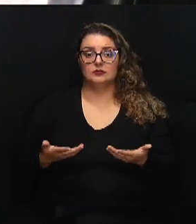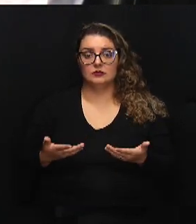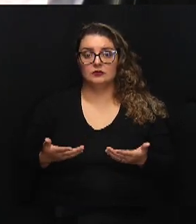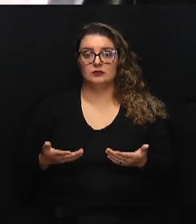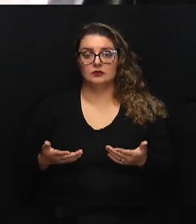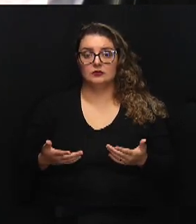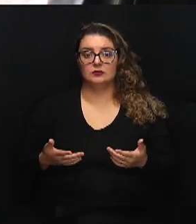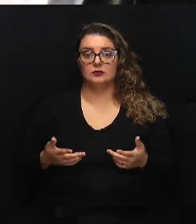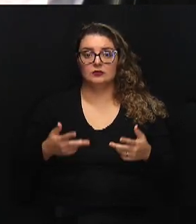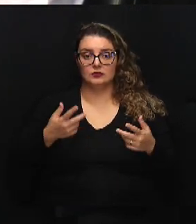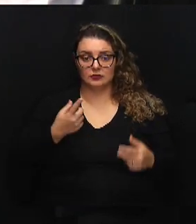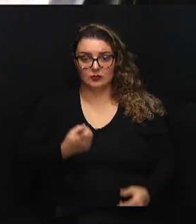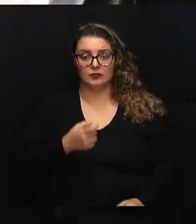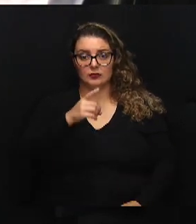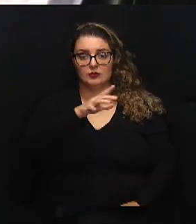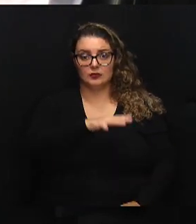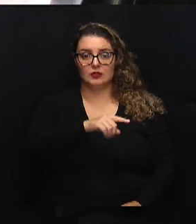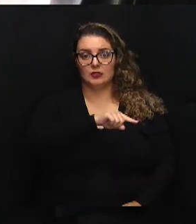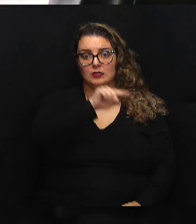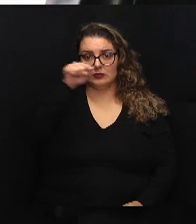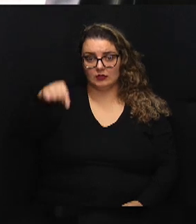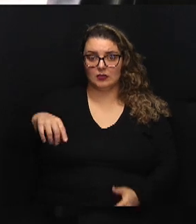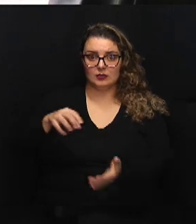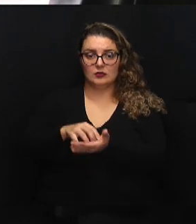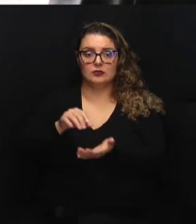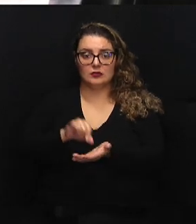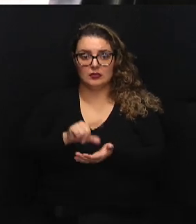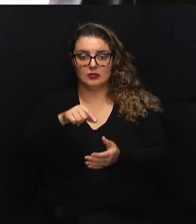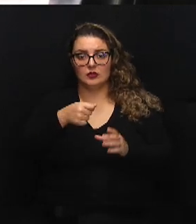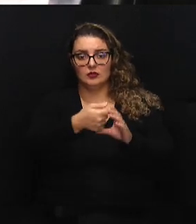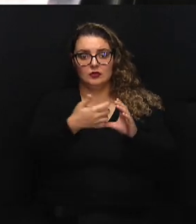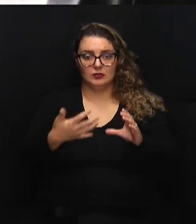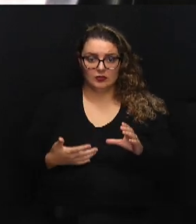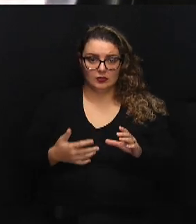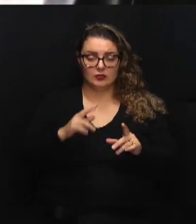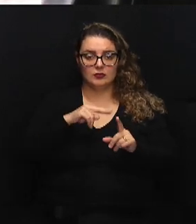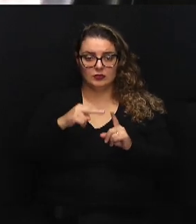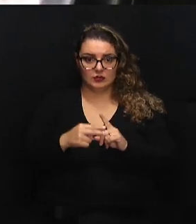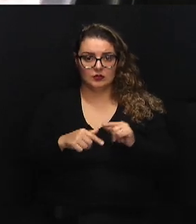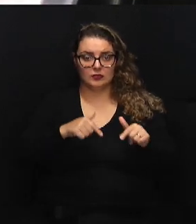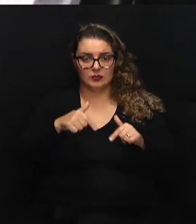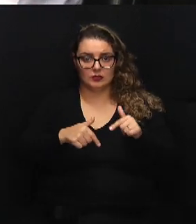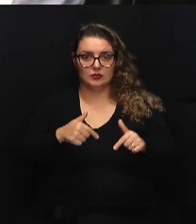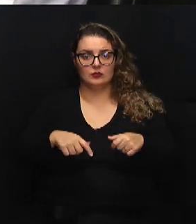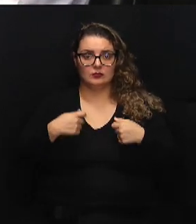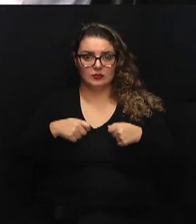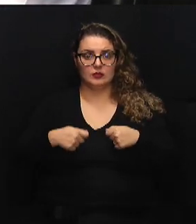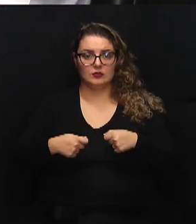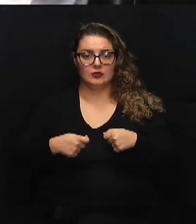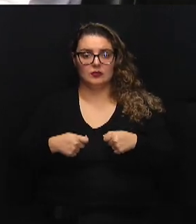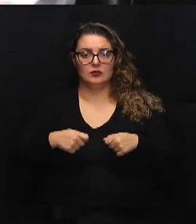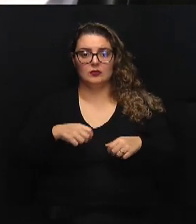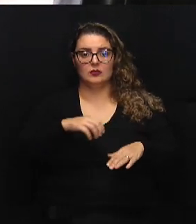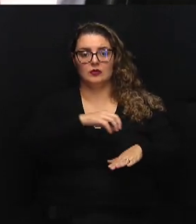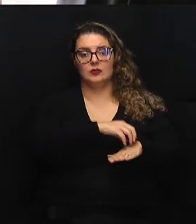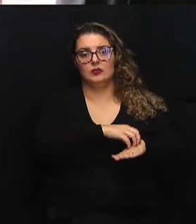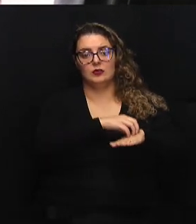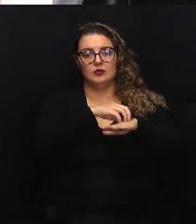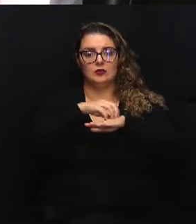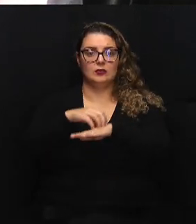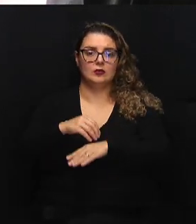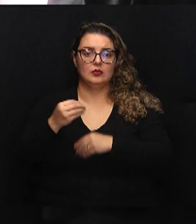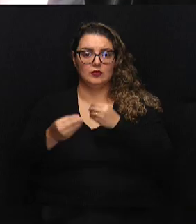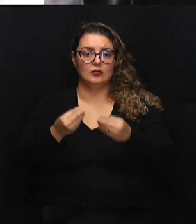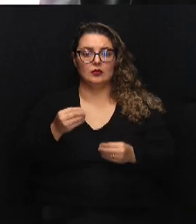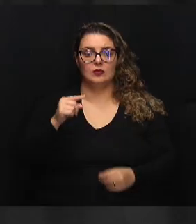mesmo distrito, elas vêm para o centro. É essa característica do ponto de vista do trabalho, precisa desse deslocamento. Ou como que é